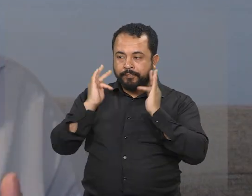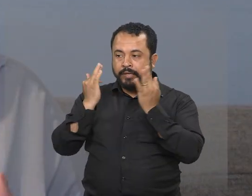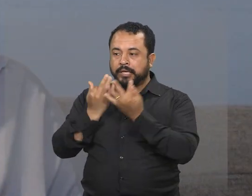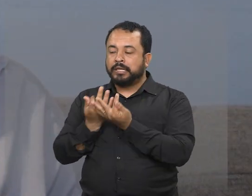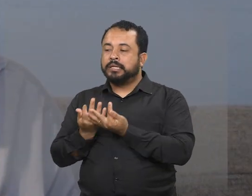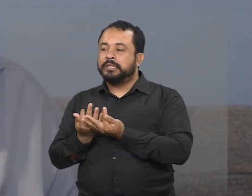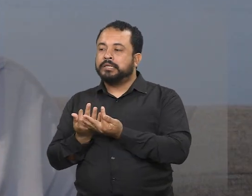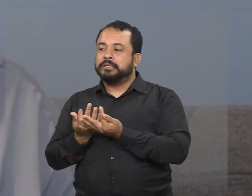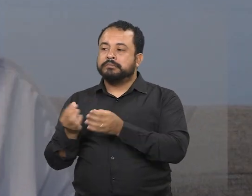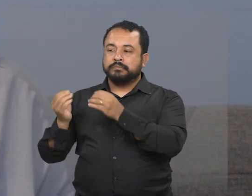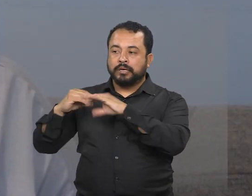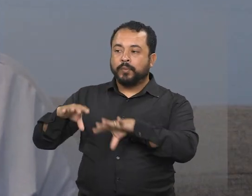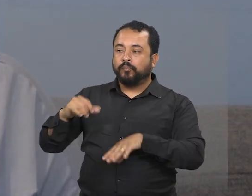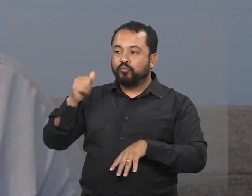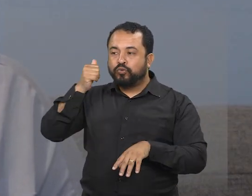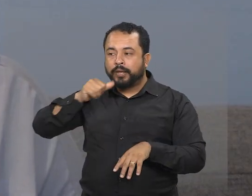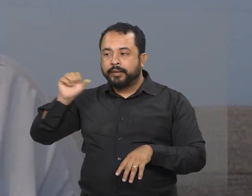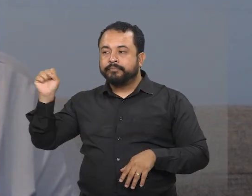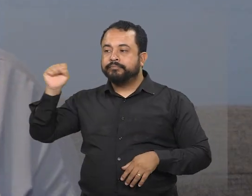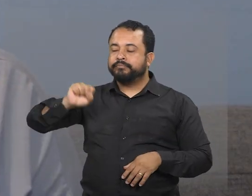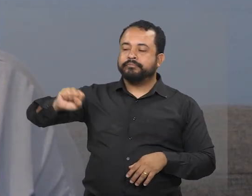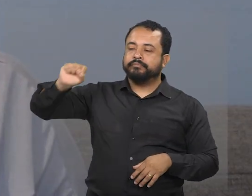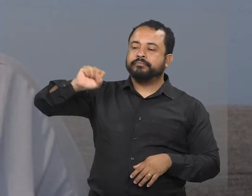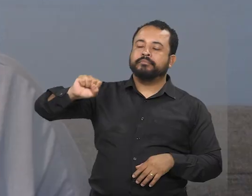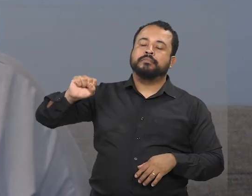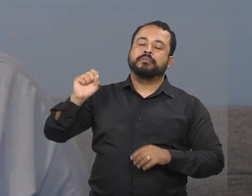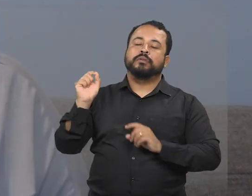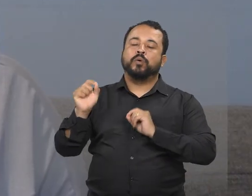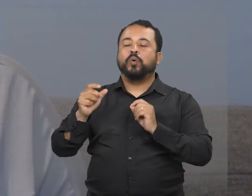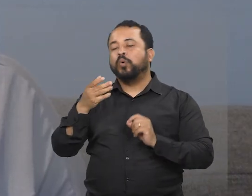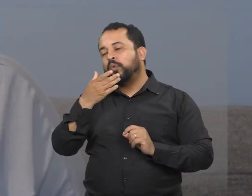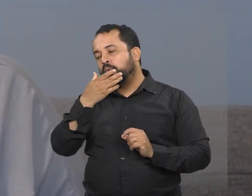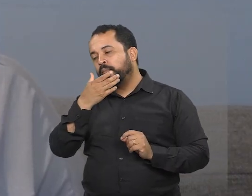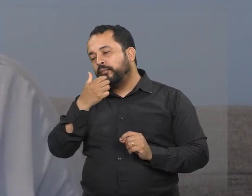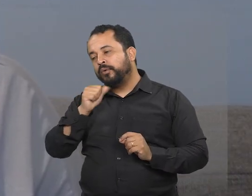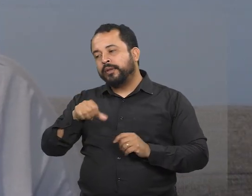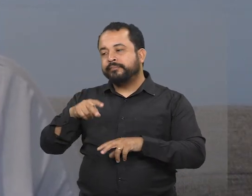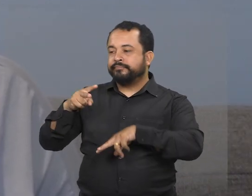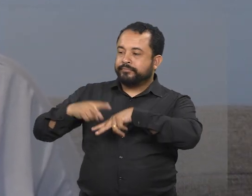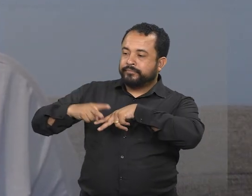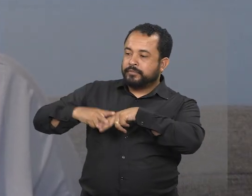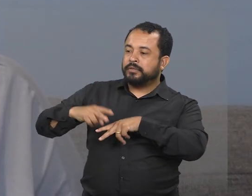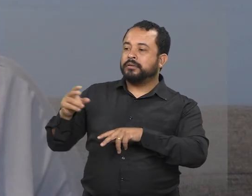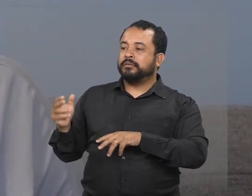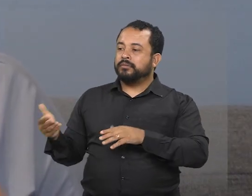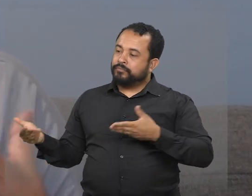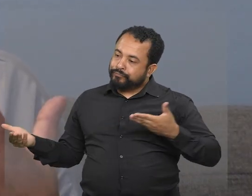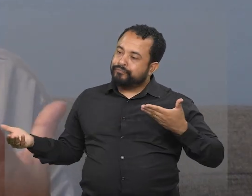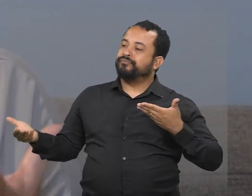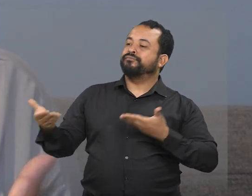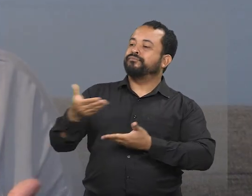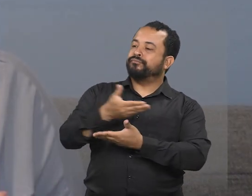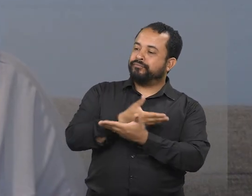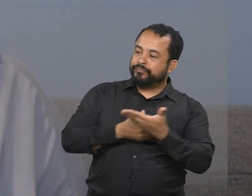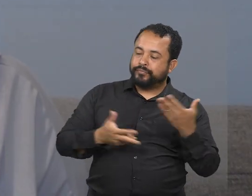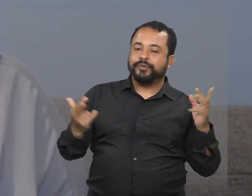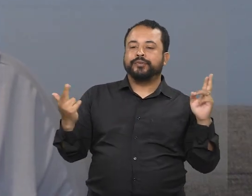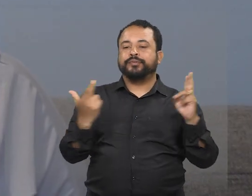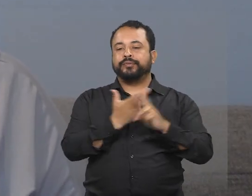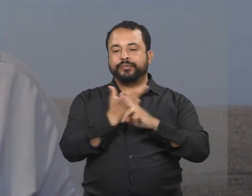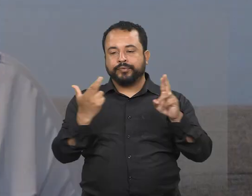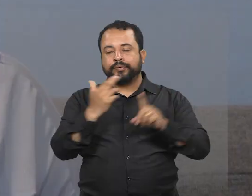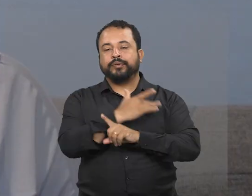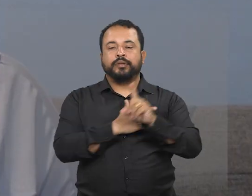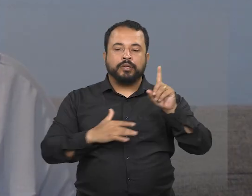mulheres solos, para que elas voltem a se ressocializar, para que elas